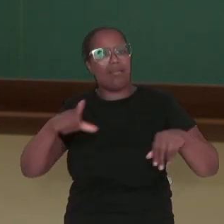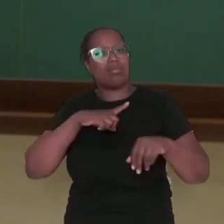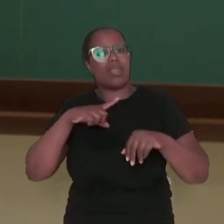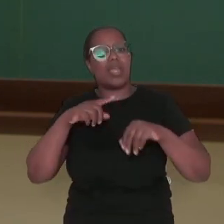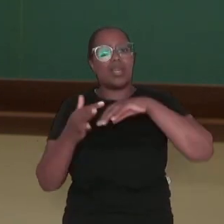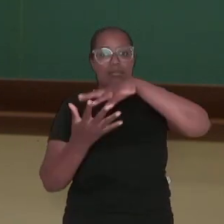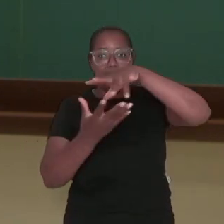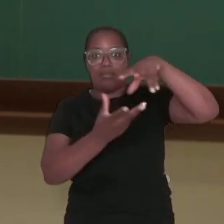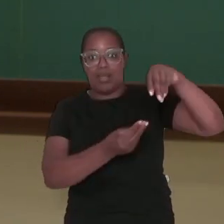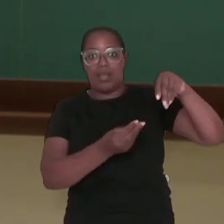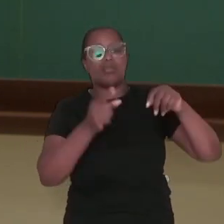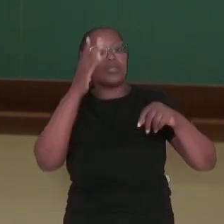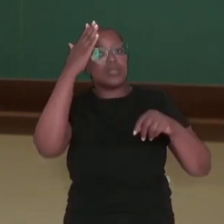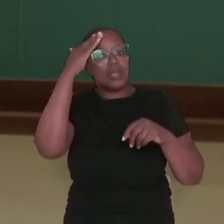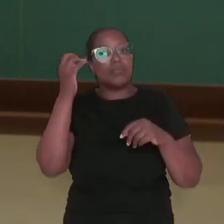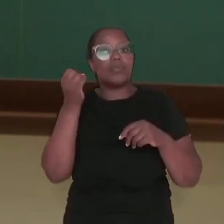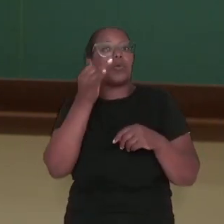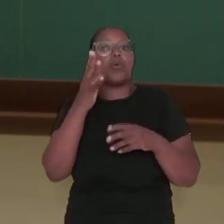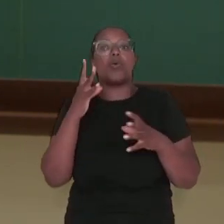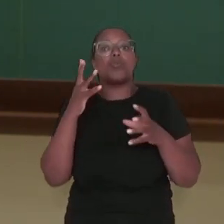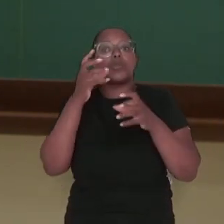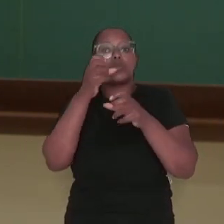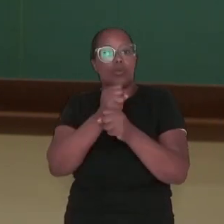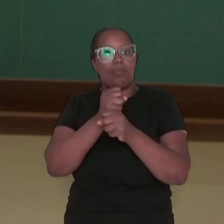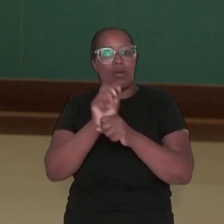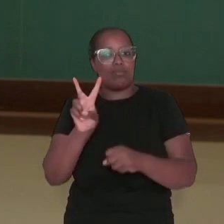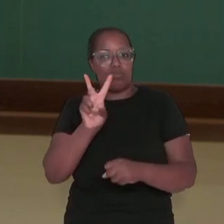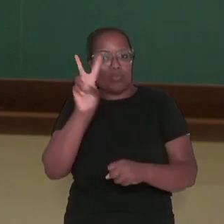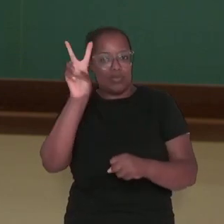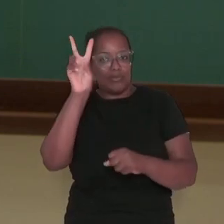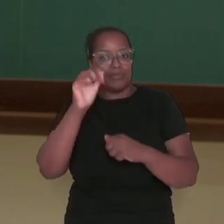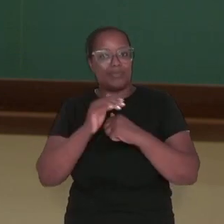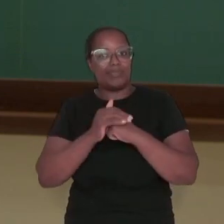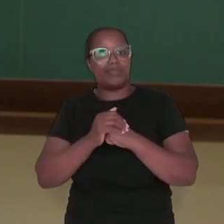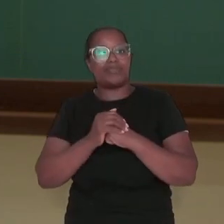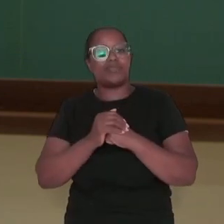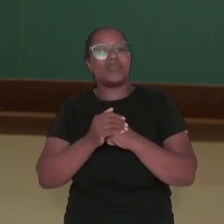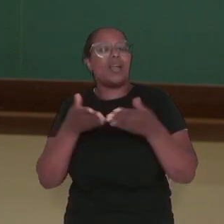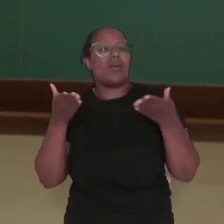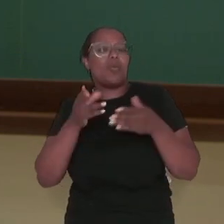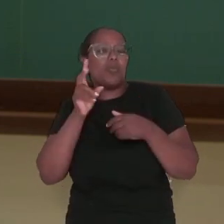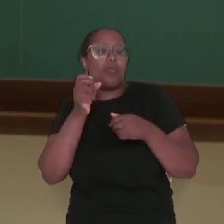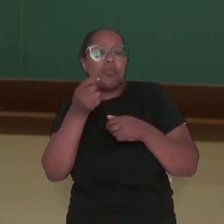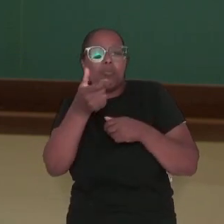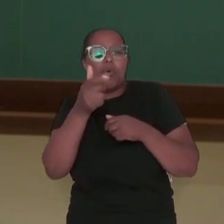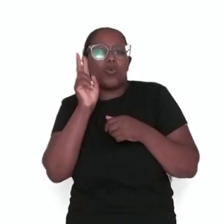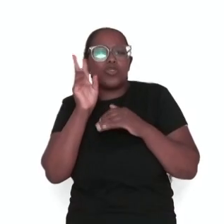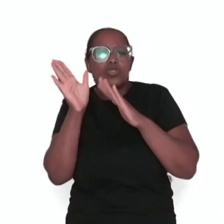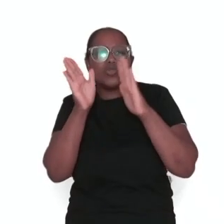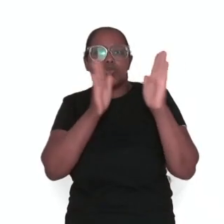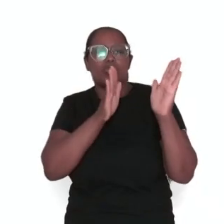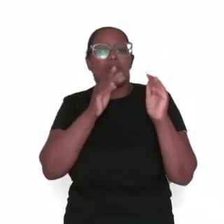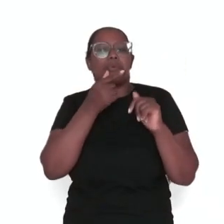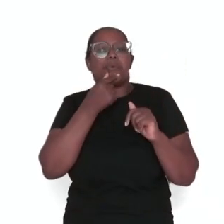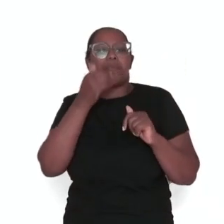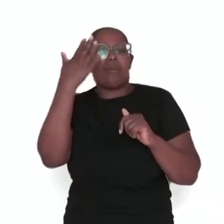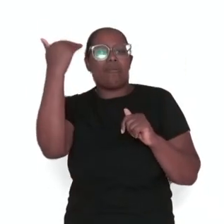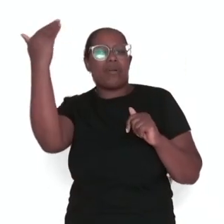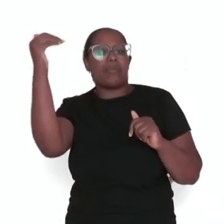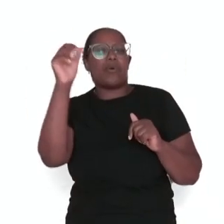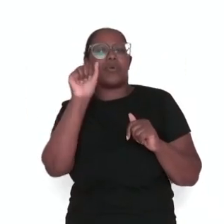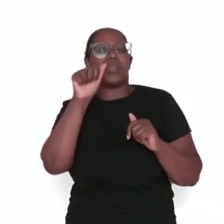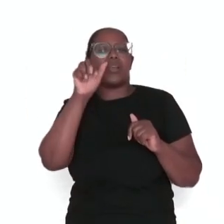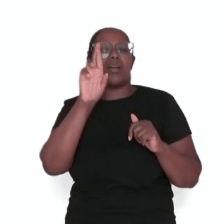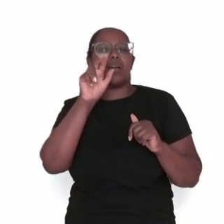calcular esse valor? Então, vamos ver sobre isso, pessoal. Um pouquinho de história. Arquimedes,